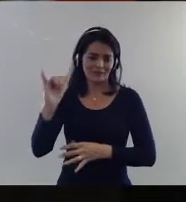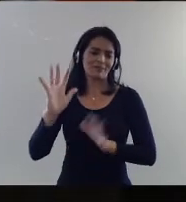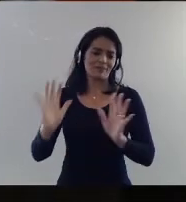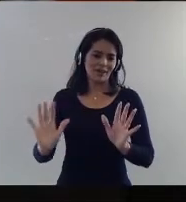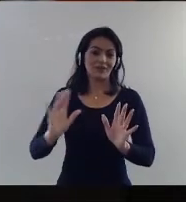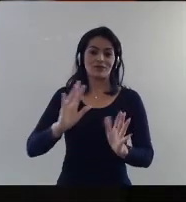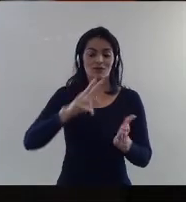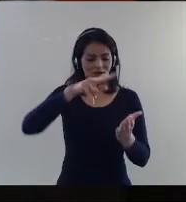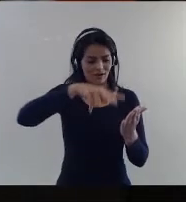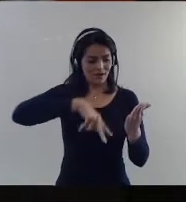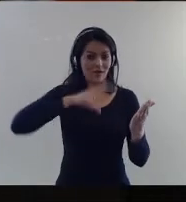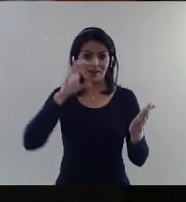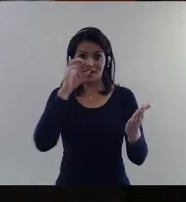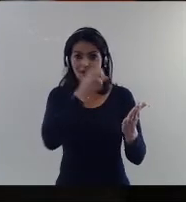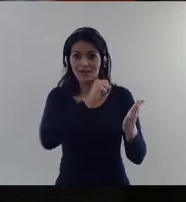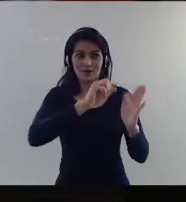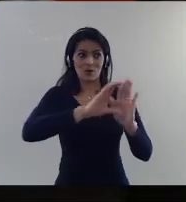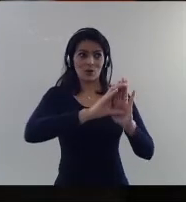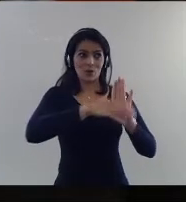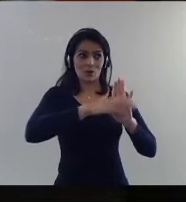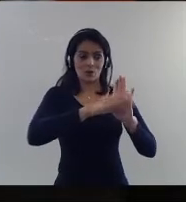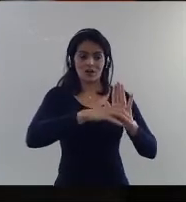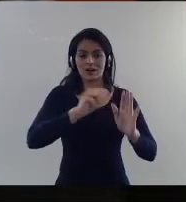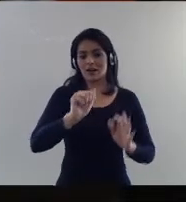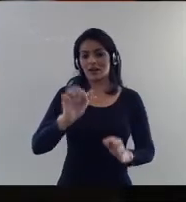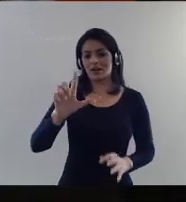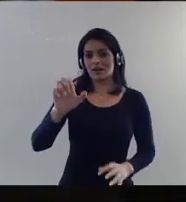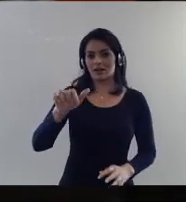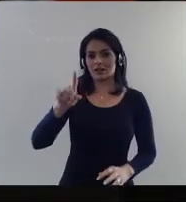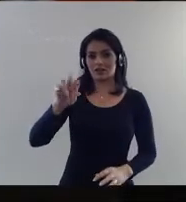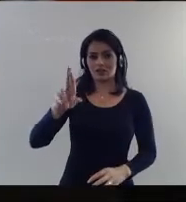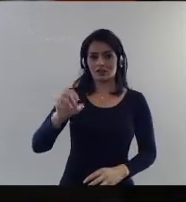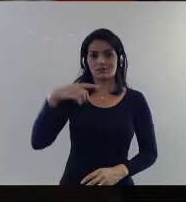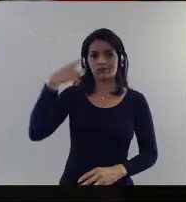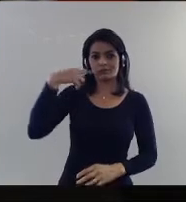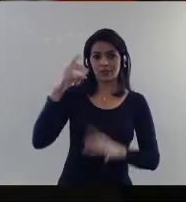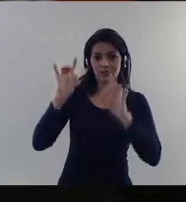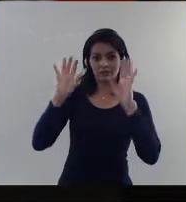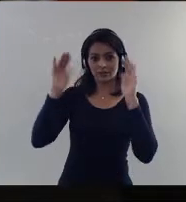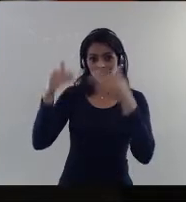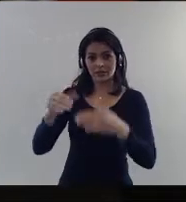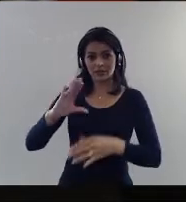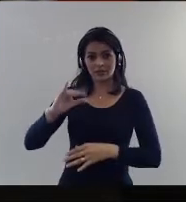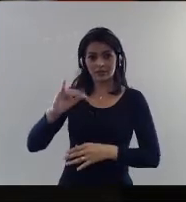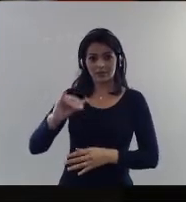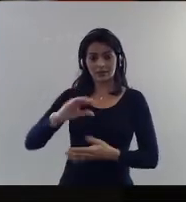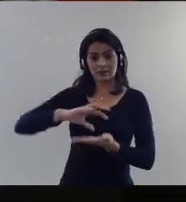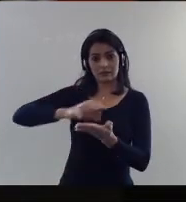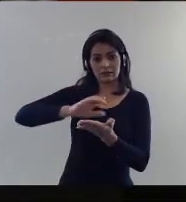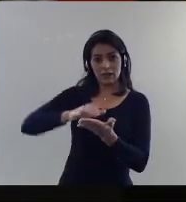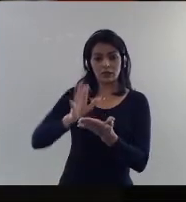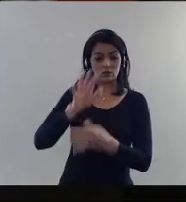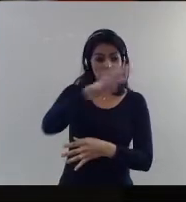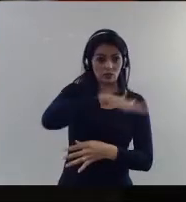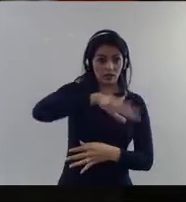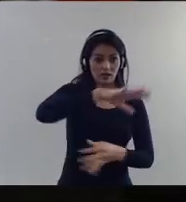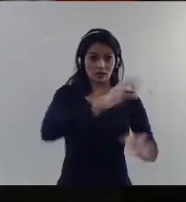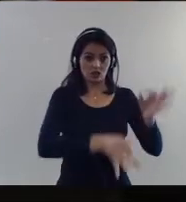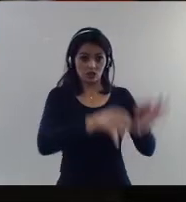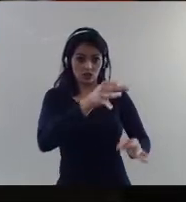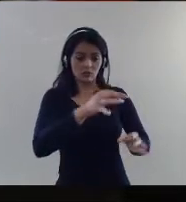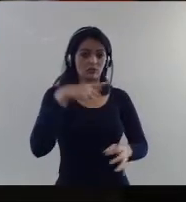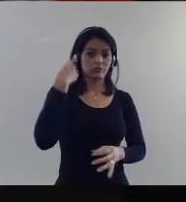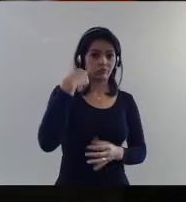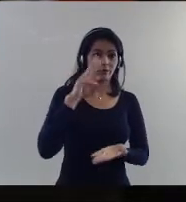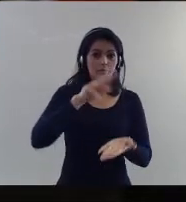o currículo do Alexandre, advogado especializado em ciência de dados aplicada ao direito, é membro da